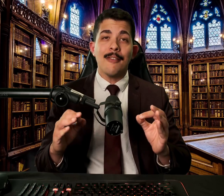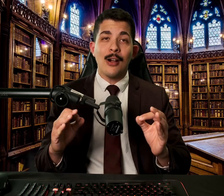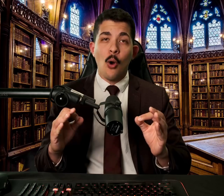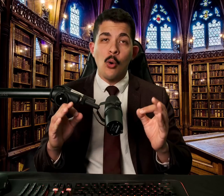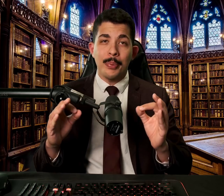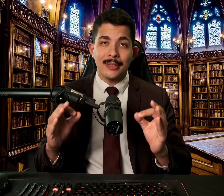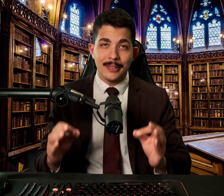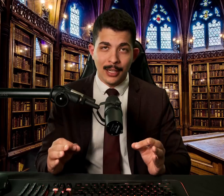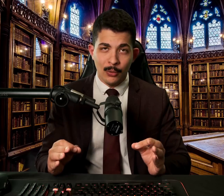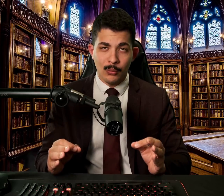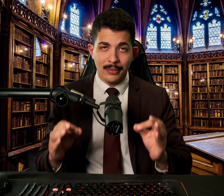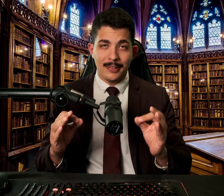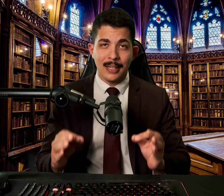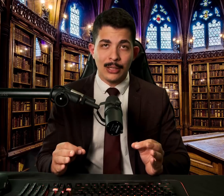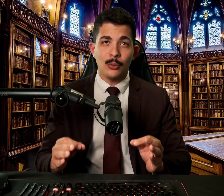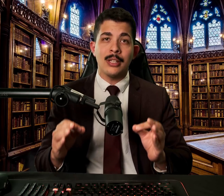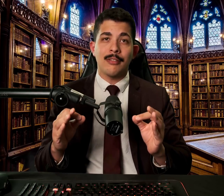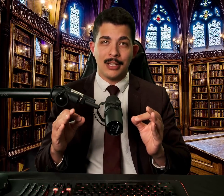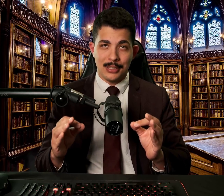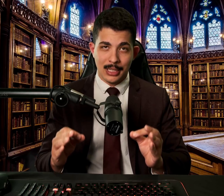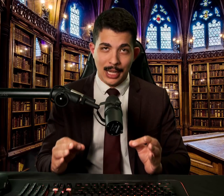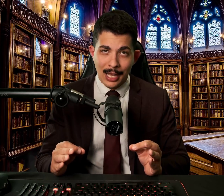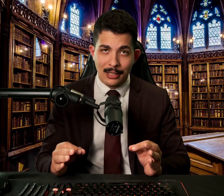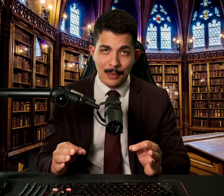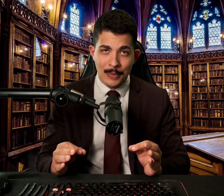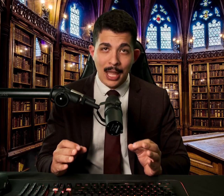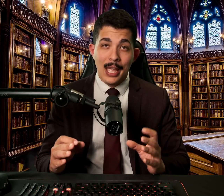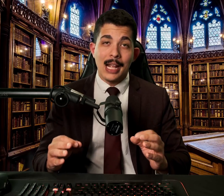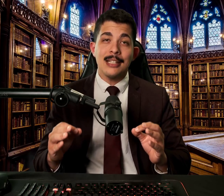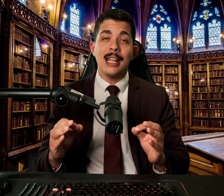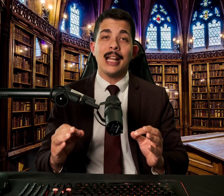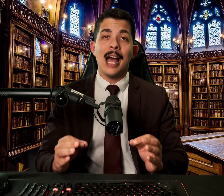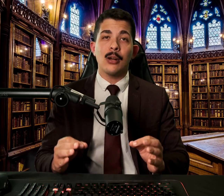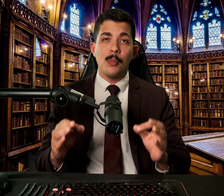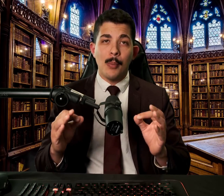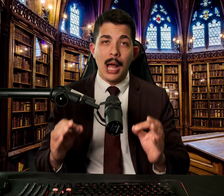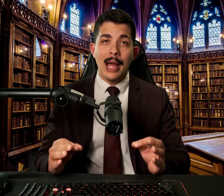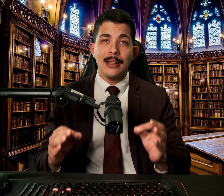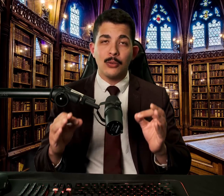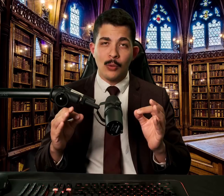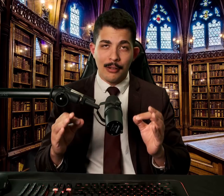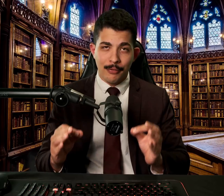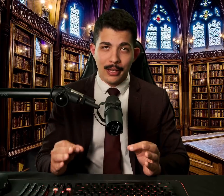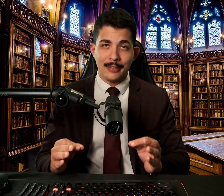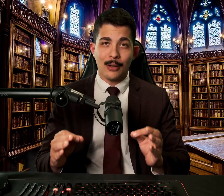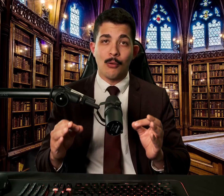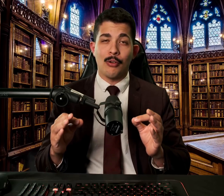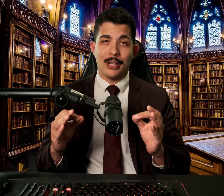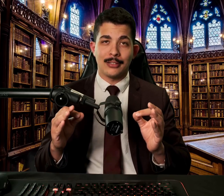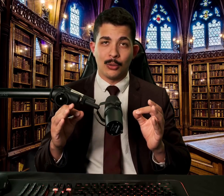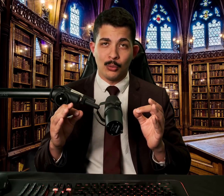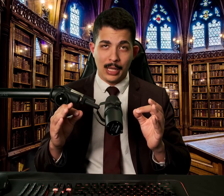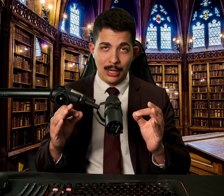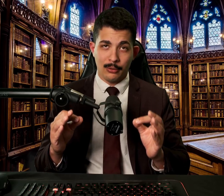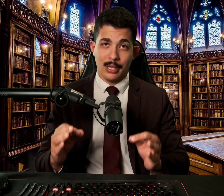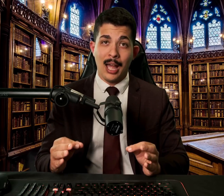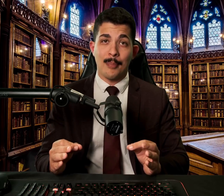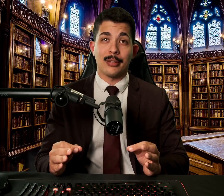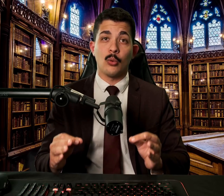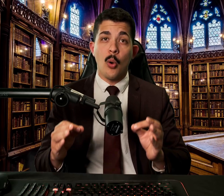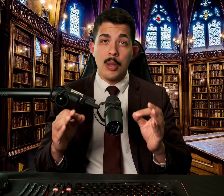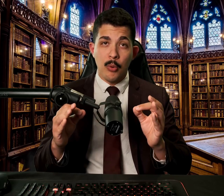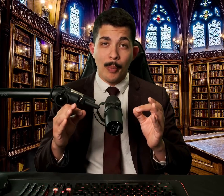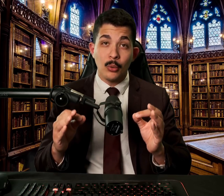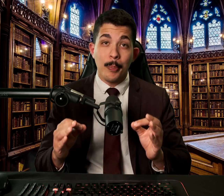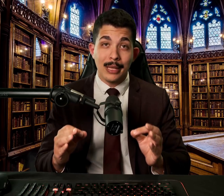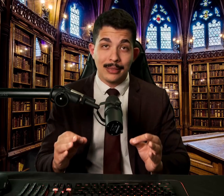que queria ver a corrupção sendo investigada. Eles negaram mais uma vez a convocação do Carlos